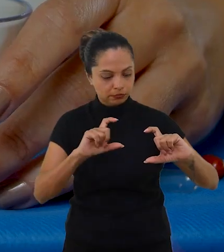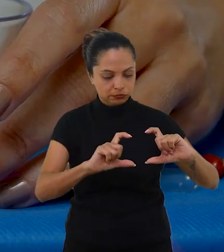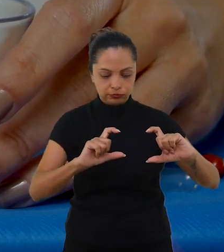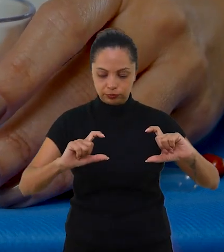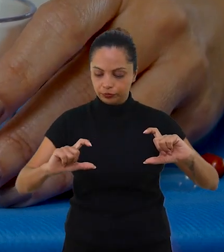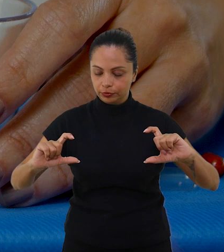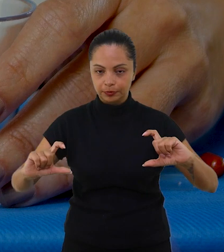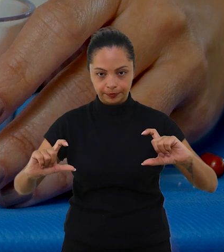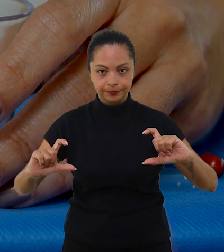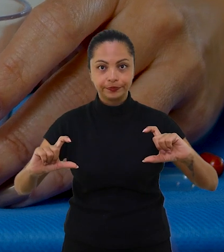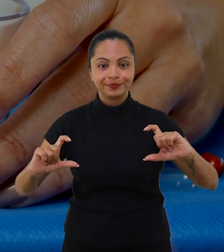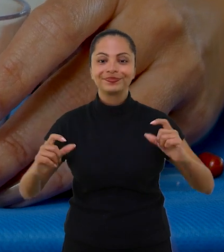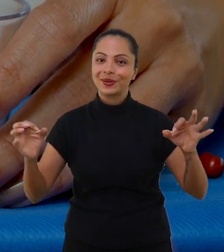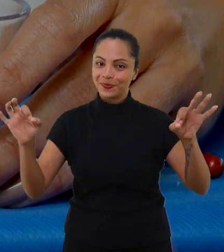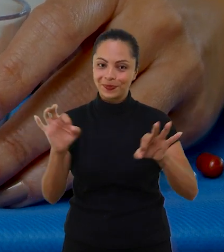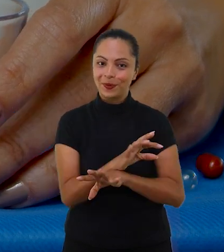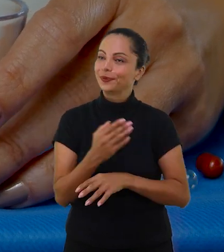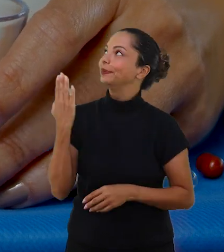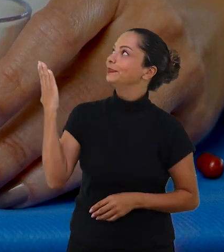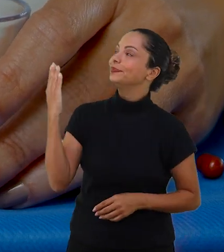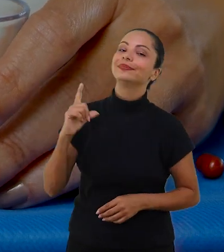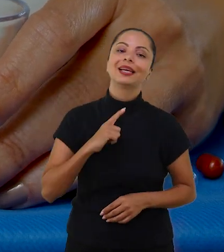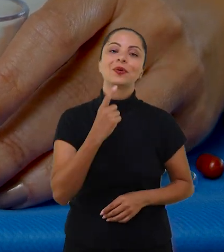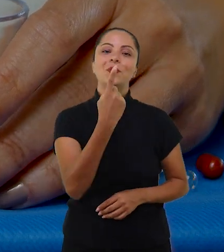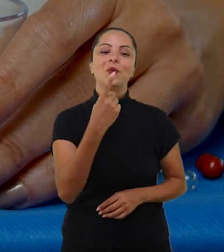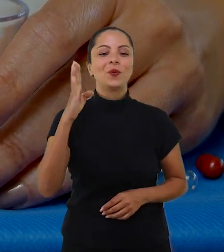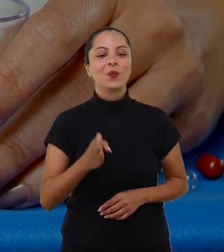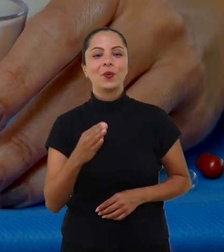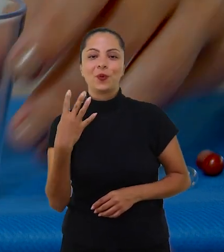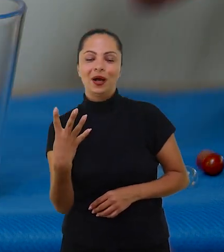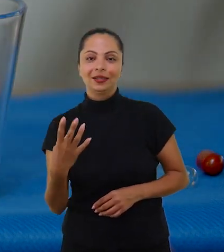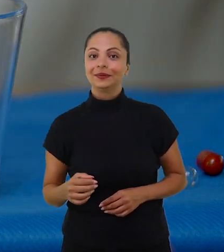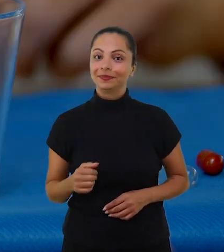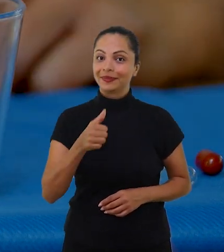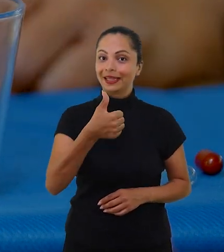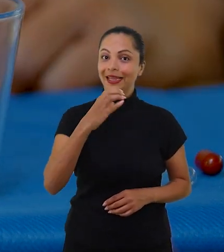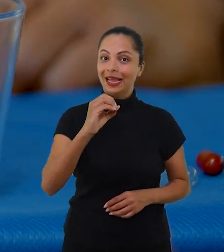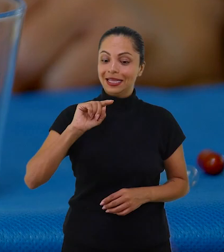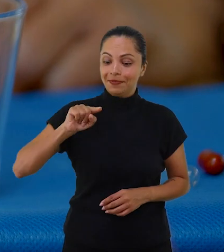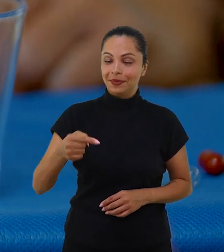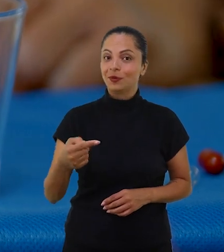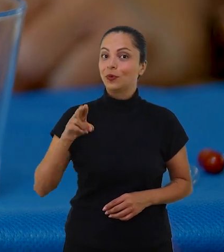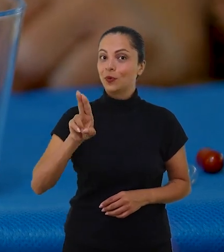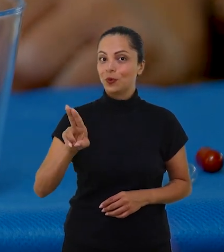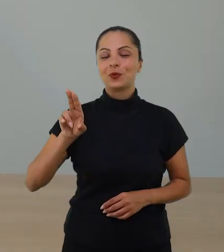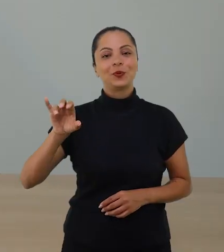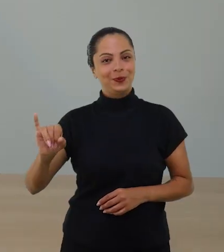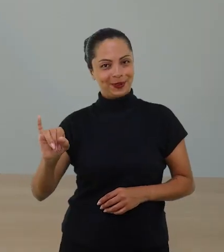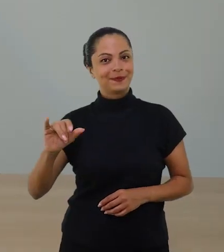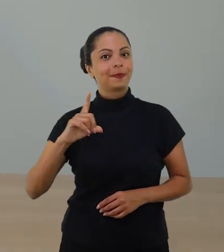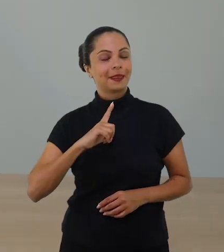No fim deste processo, cada copinho conterá 1/4 da cápsula de Creon de 10.000 unidades